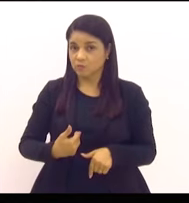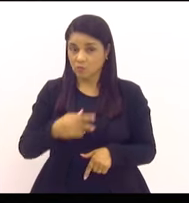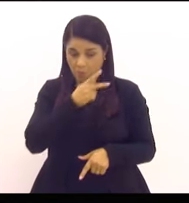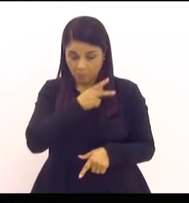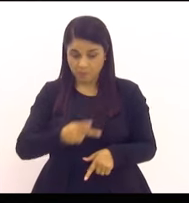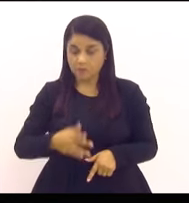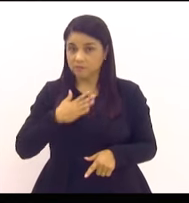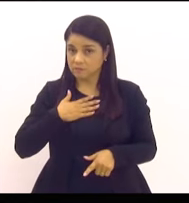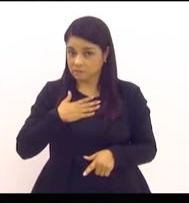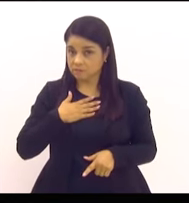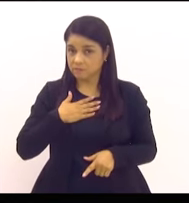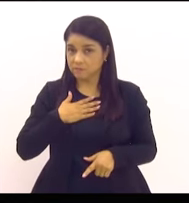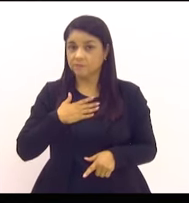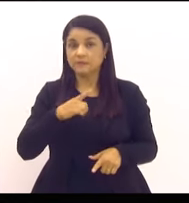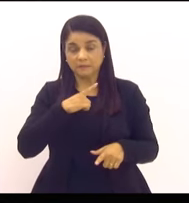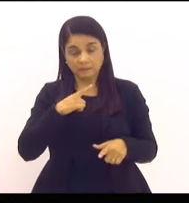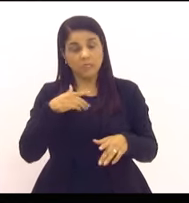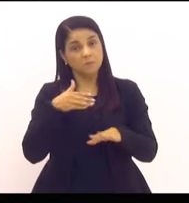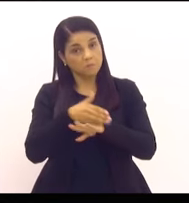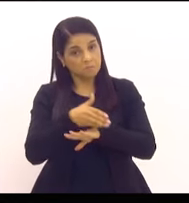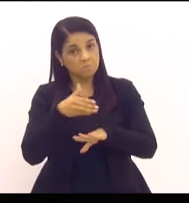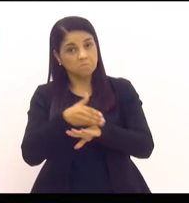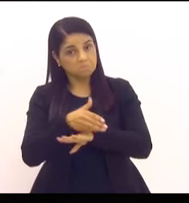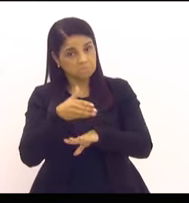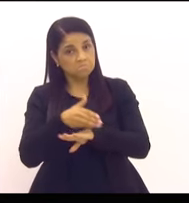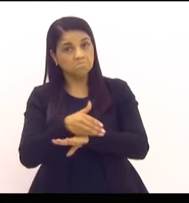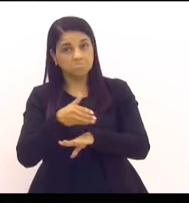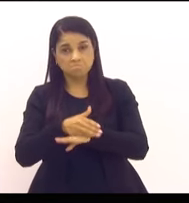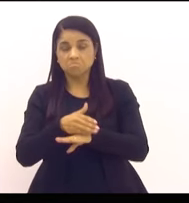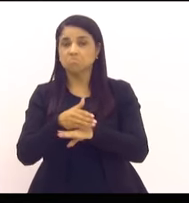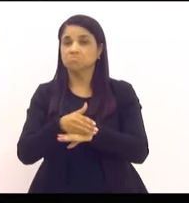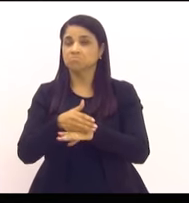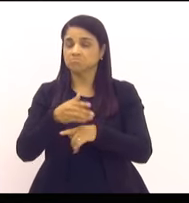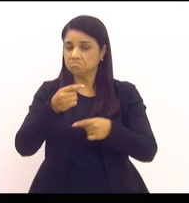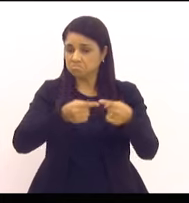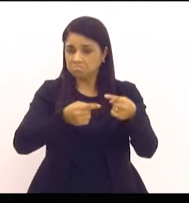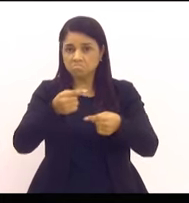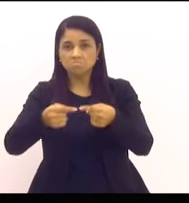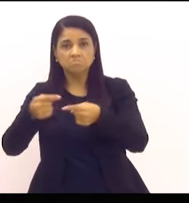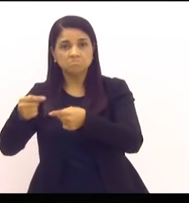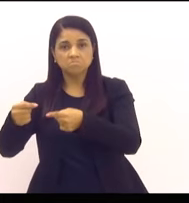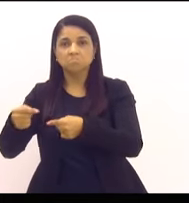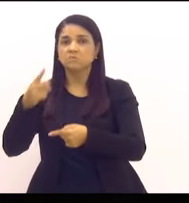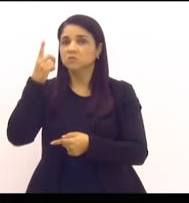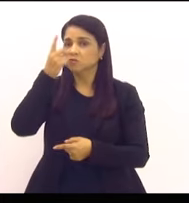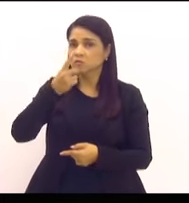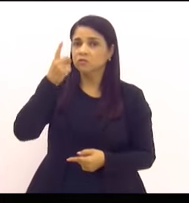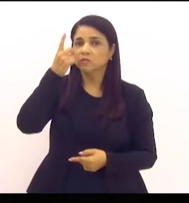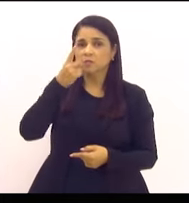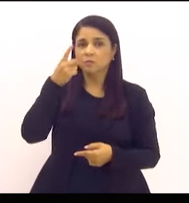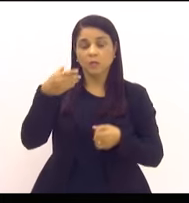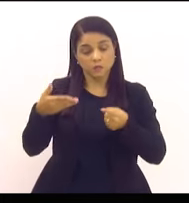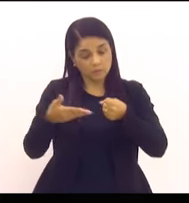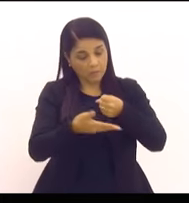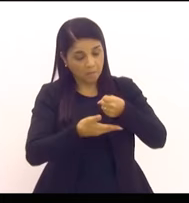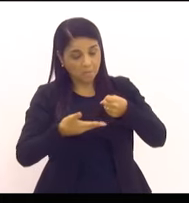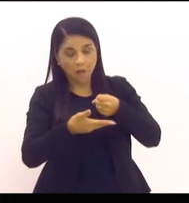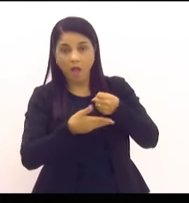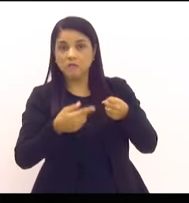Públicos tem uma participação bem ampla de deputados da base do